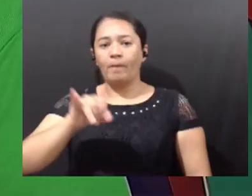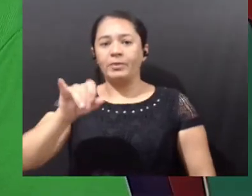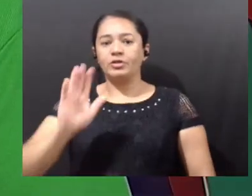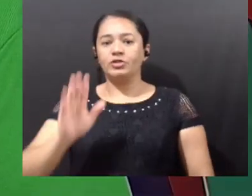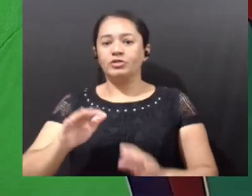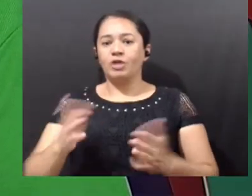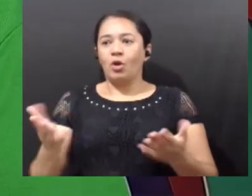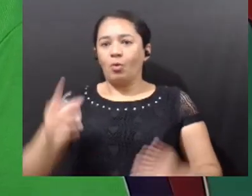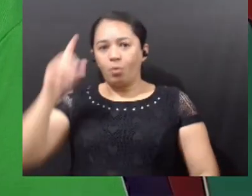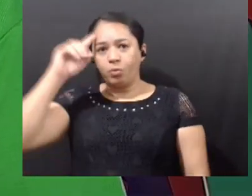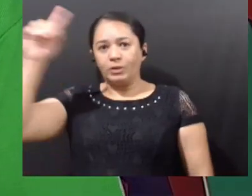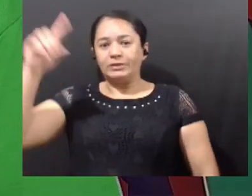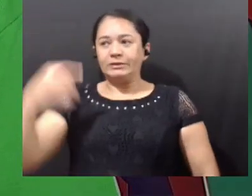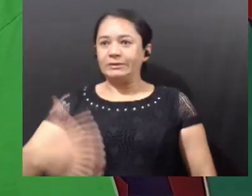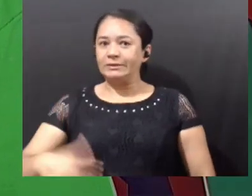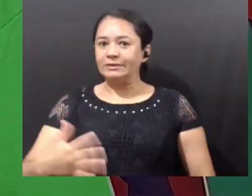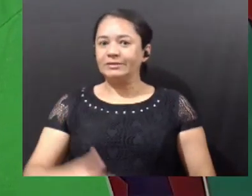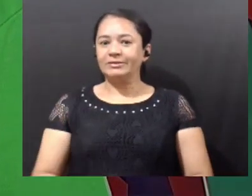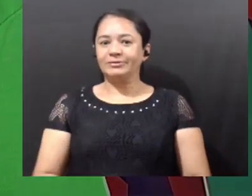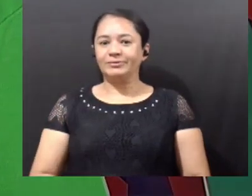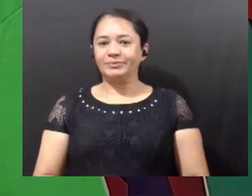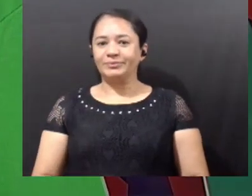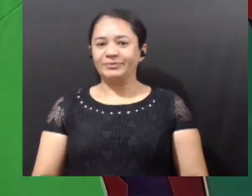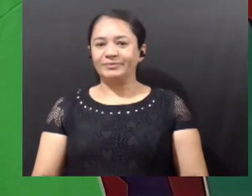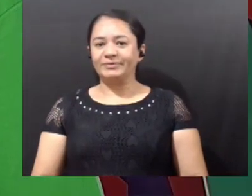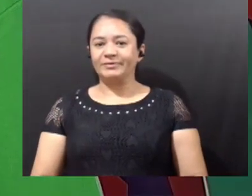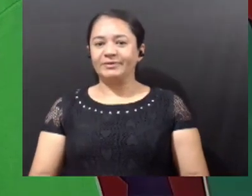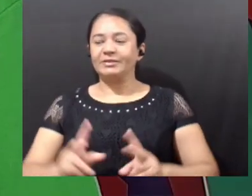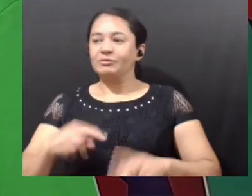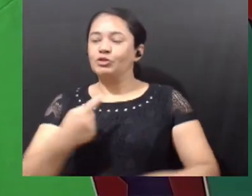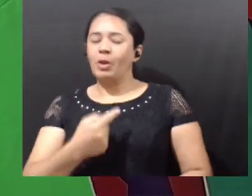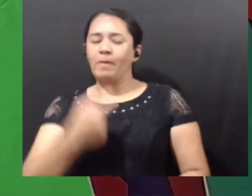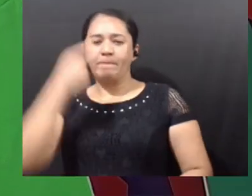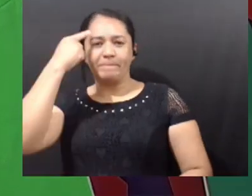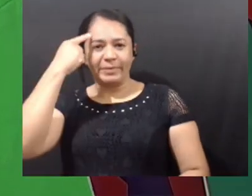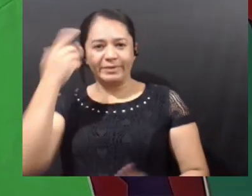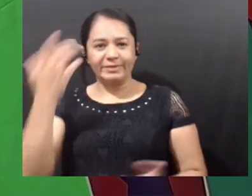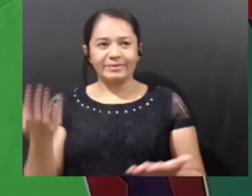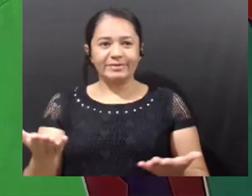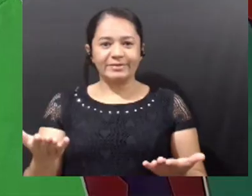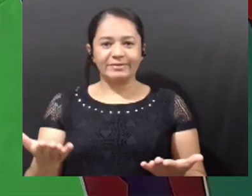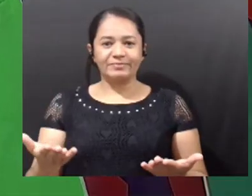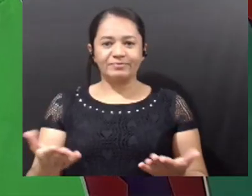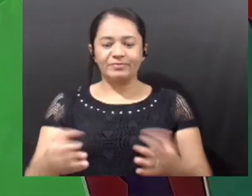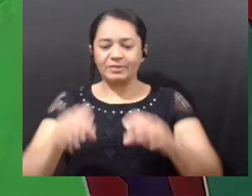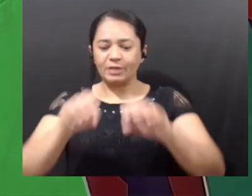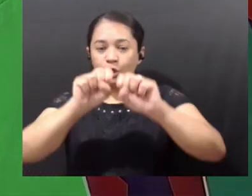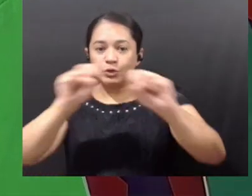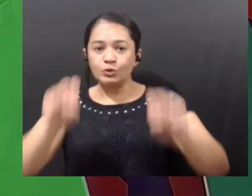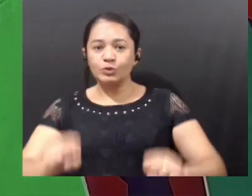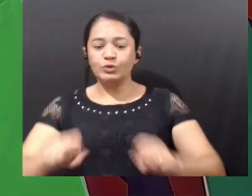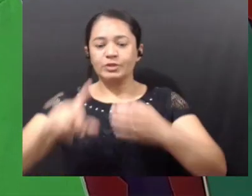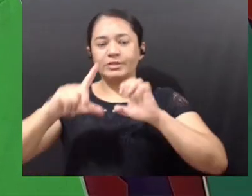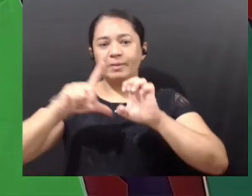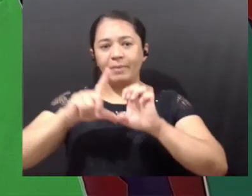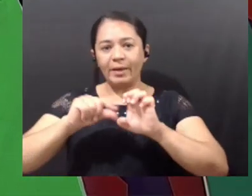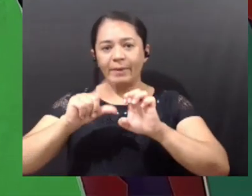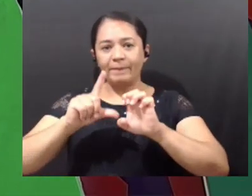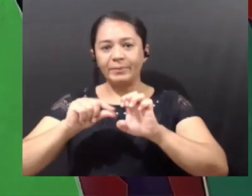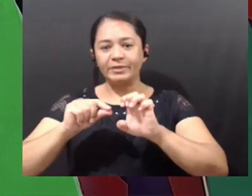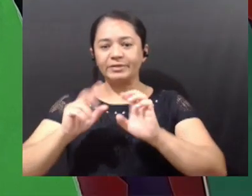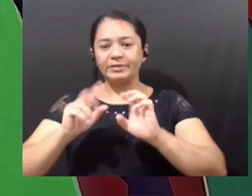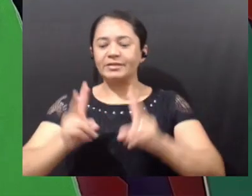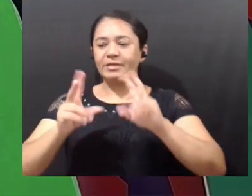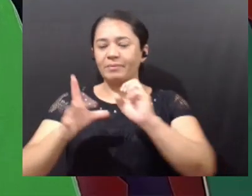espaço. Então, sempre quando a gente pensa nesse ecossistema empreendedor, sempre pode garantir que o Sebrae vai